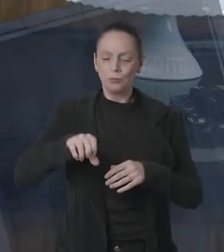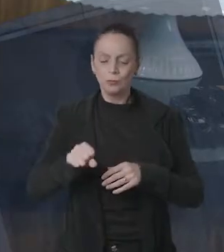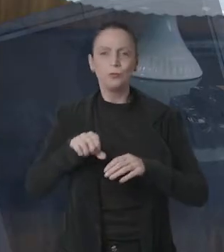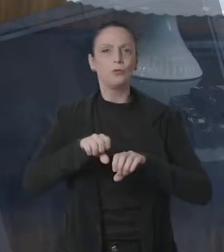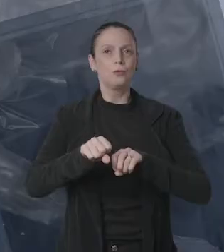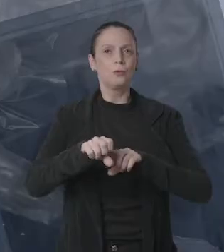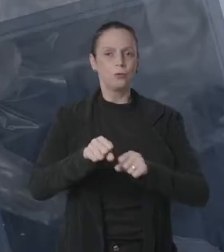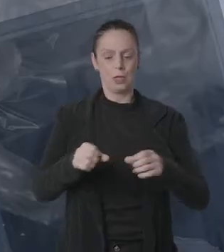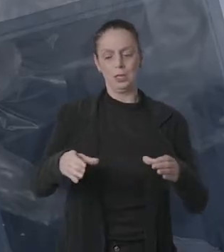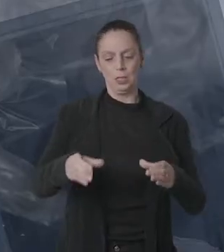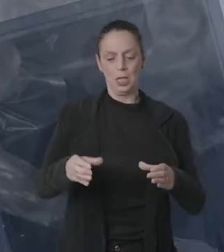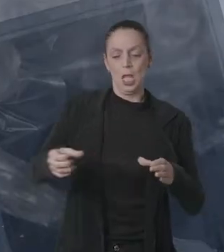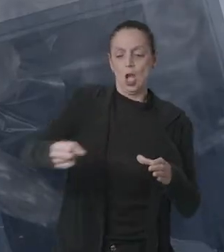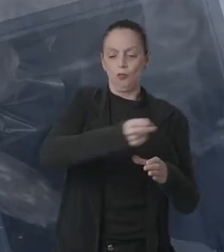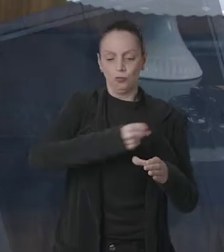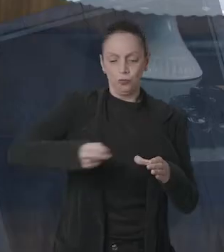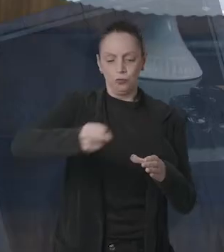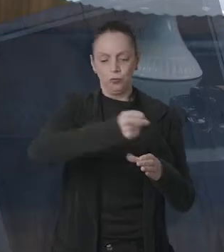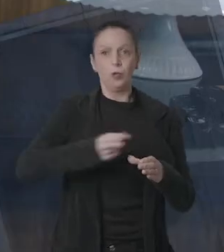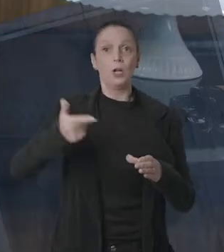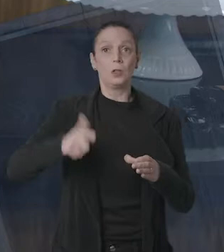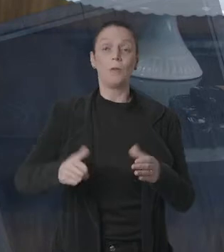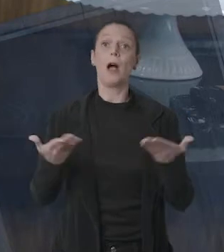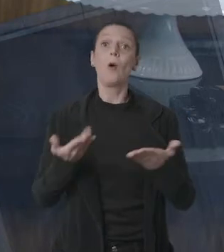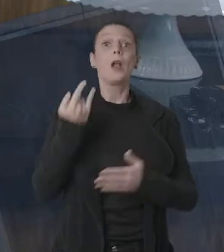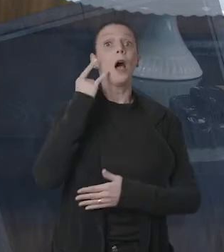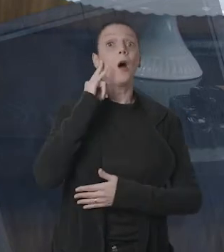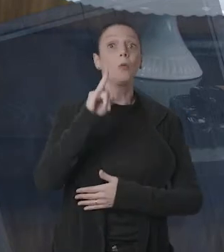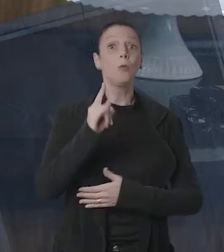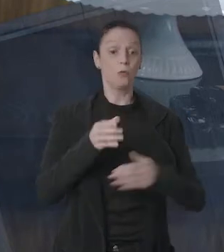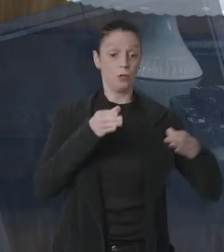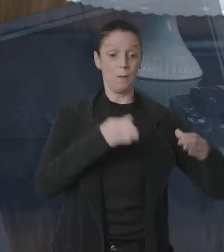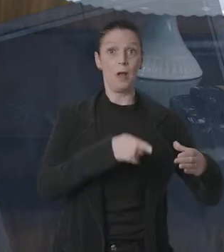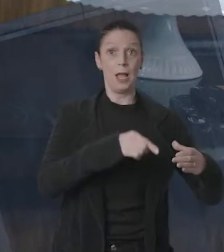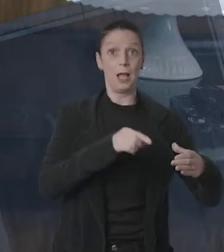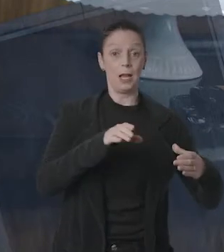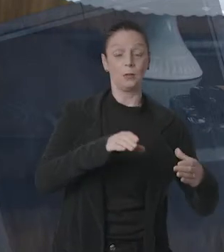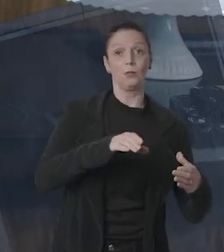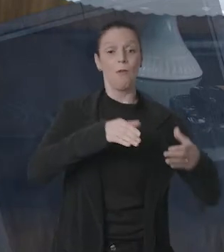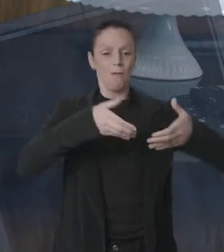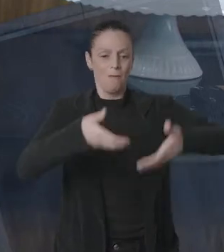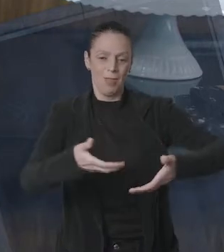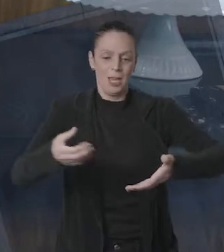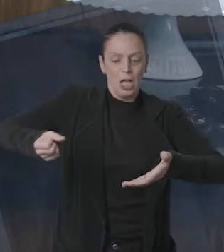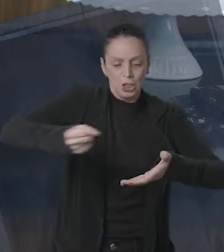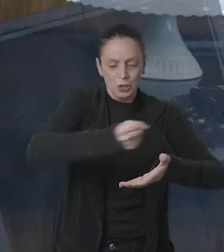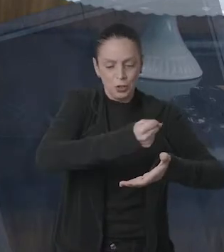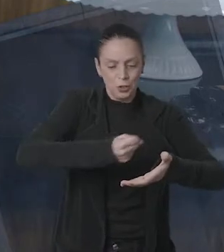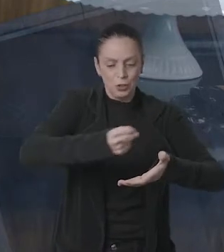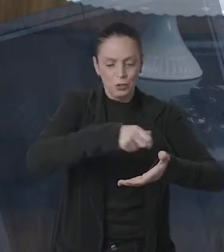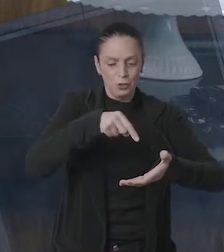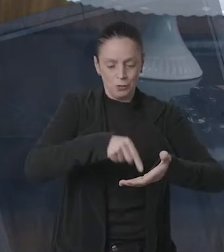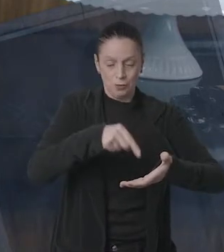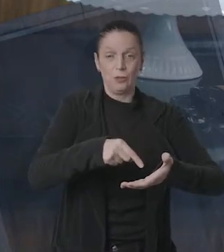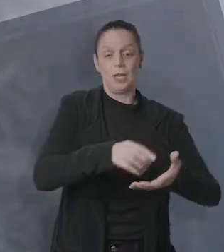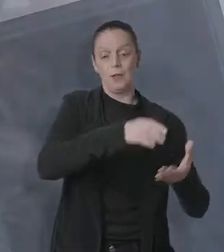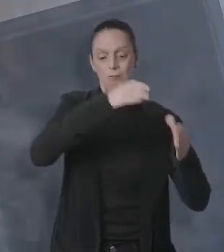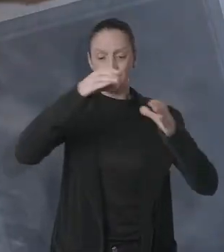Mais um pouquinho de recheio e a última camada a gente molha aqui antes de colocar sobre o